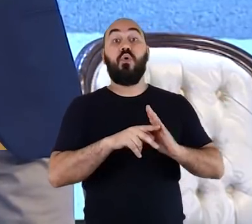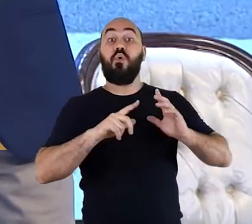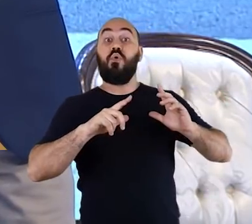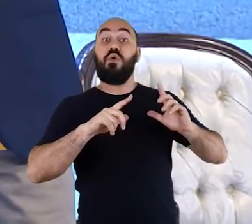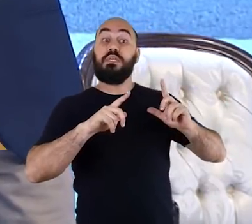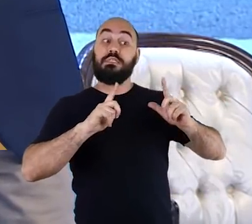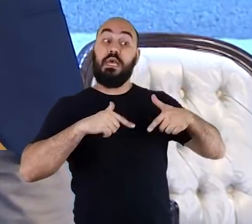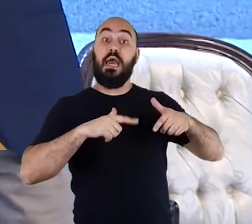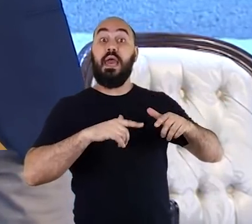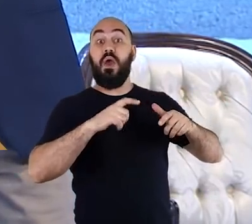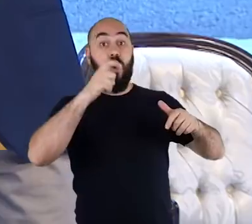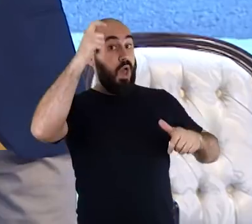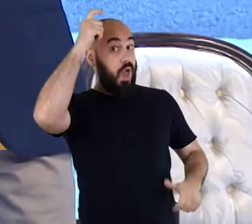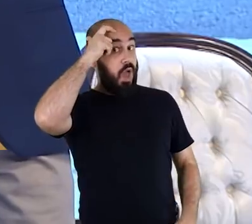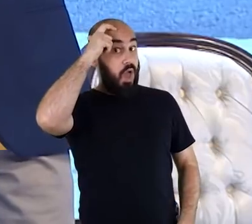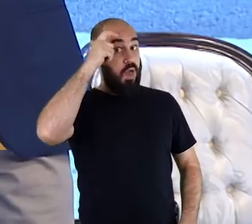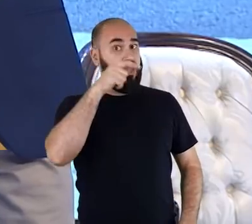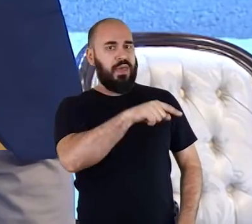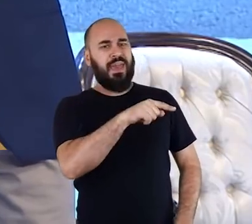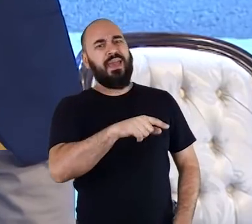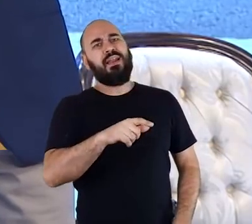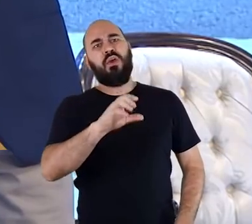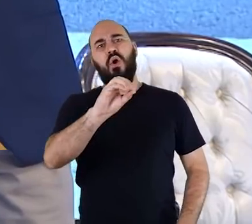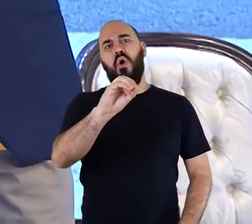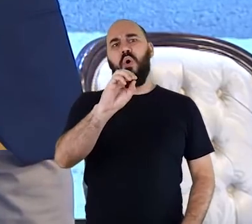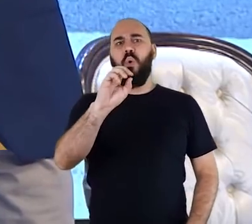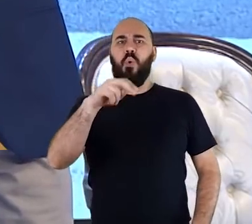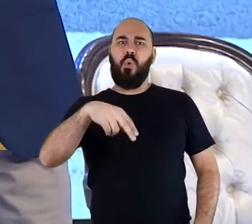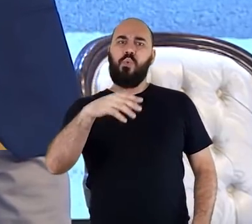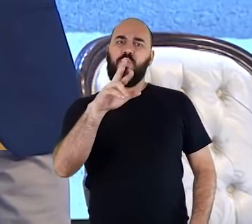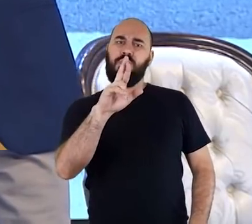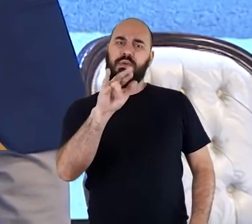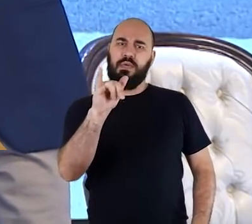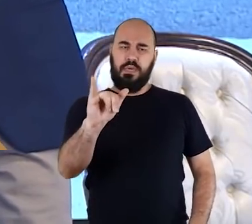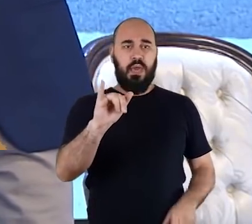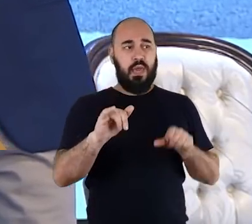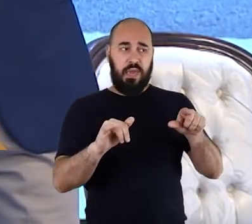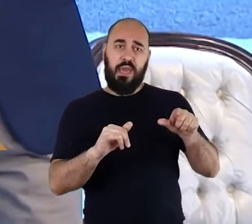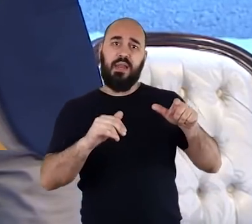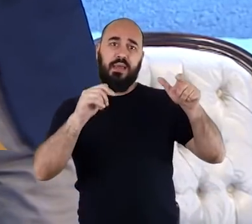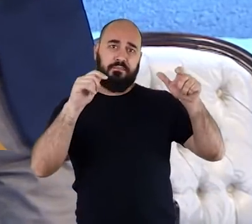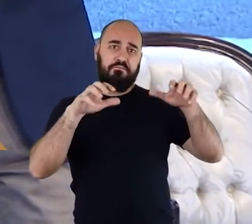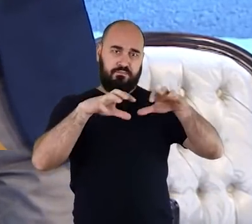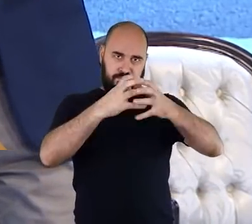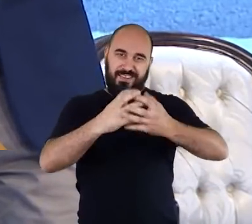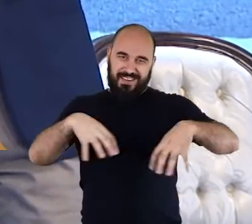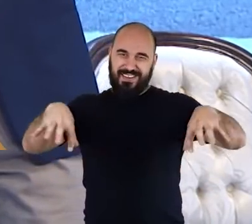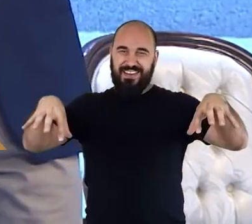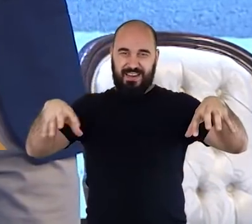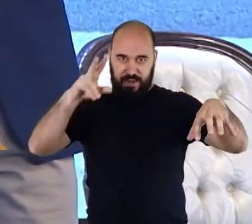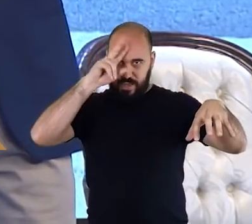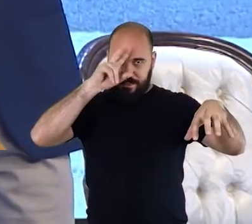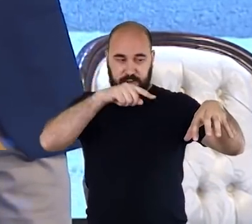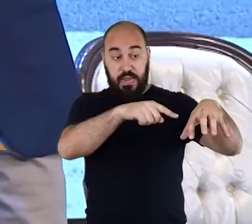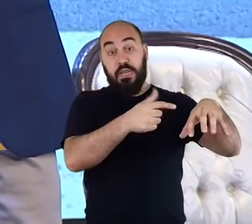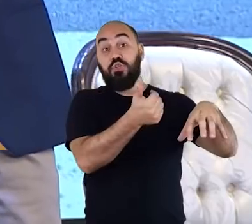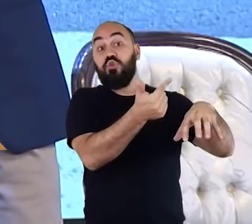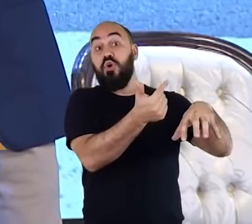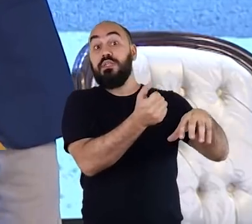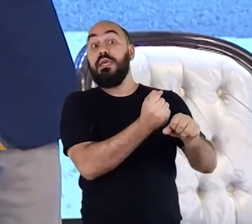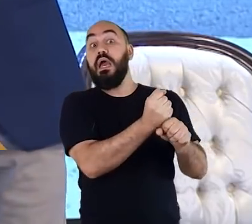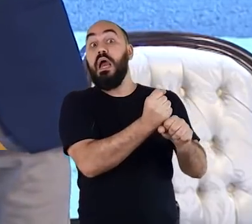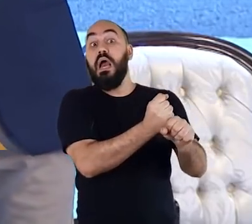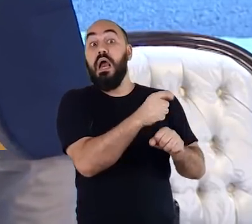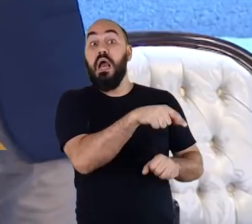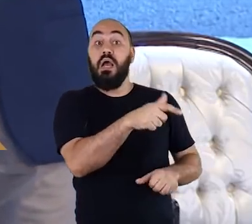da dinastia israelita, como sendo o reino do norte, é claro. E ele reinou por 12 anos. A sua história está narrada em